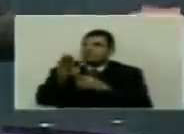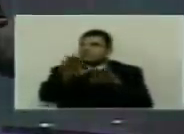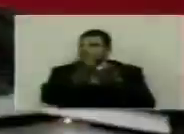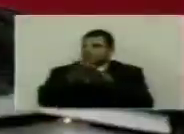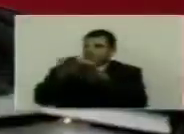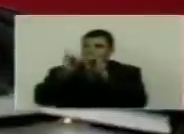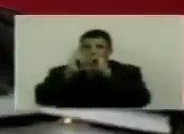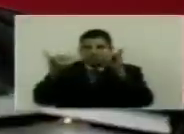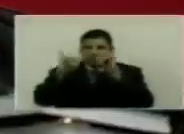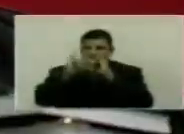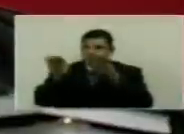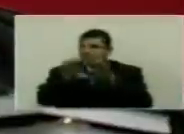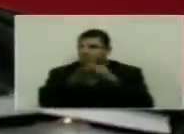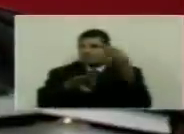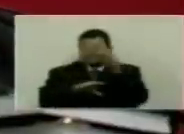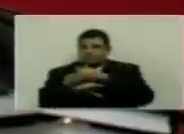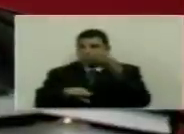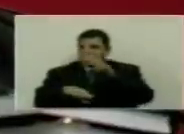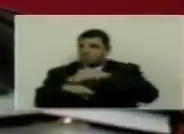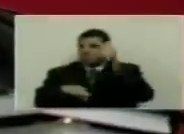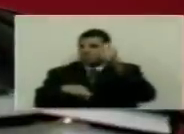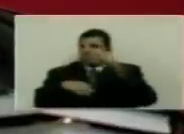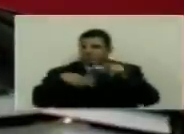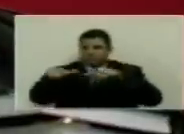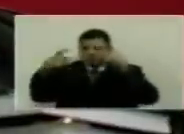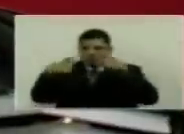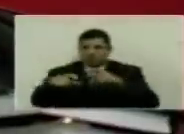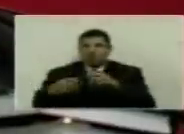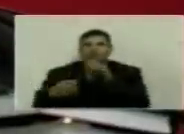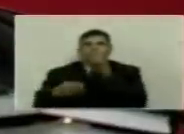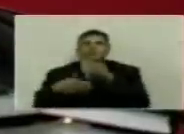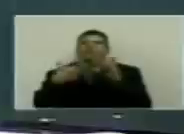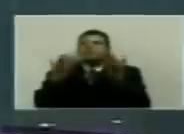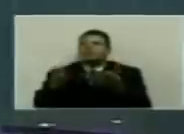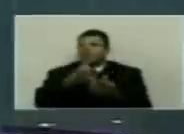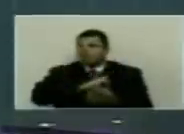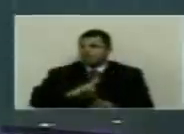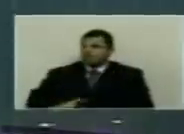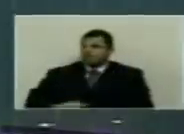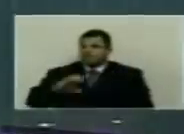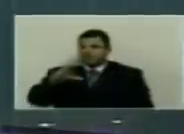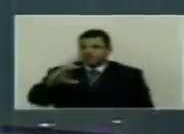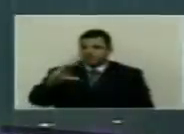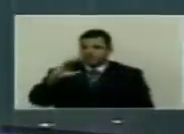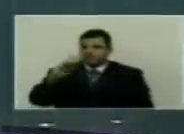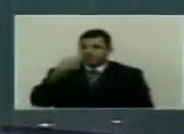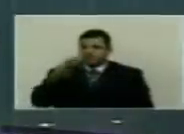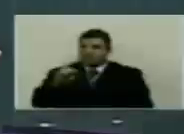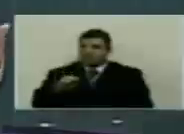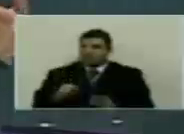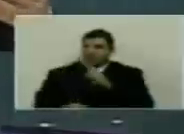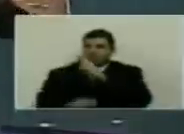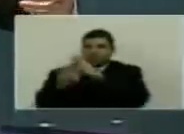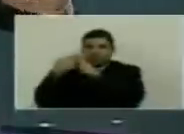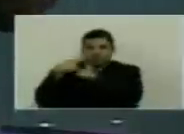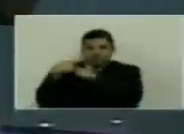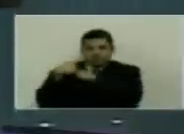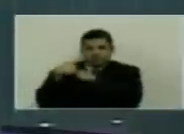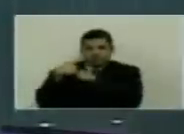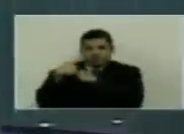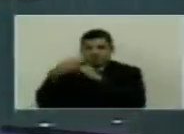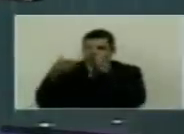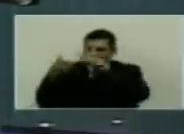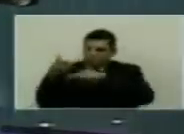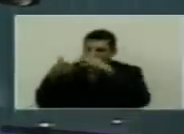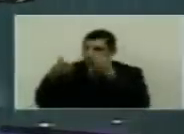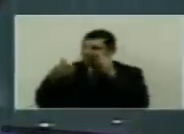mesmas informações de investimento, de melhoria no sistema. E aí, o deputado Chico Preto, responsável como é,